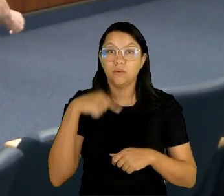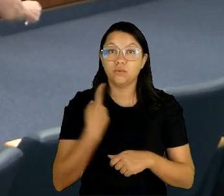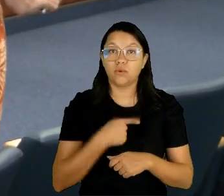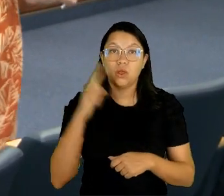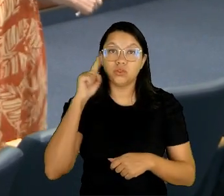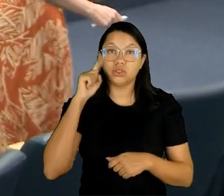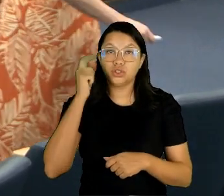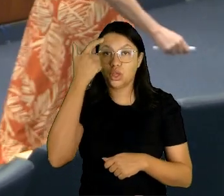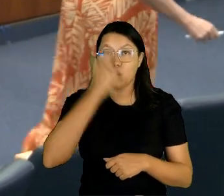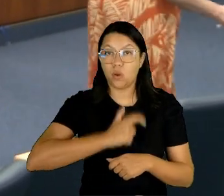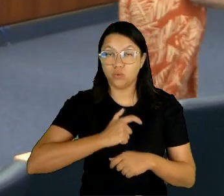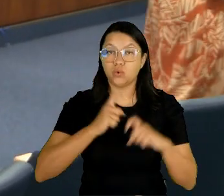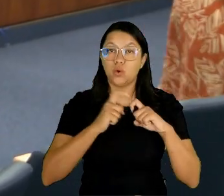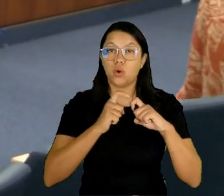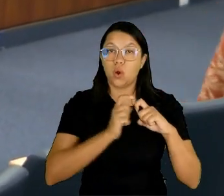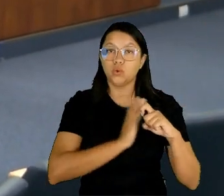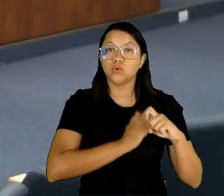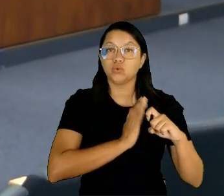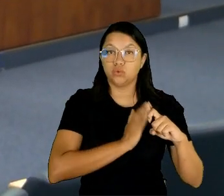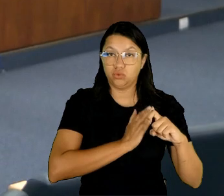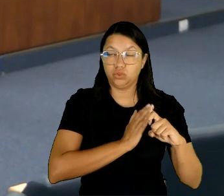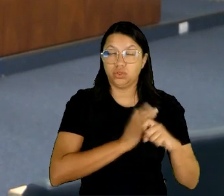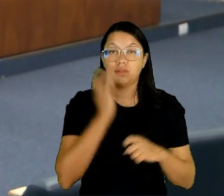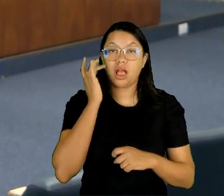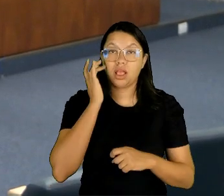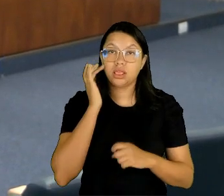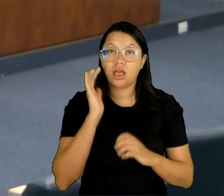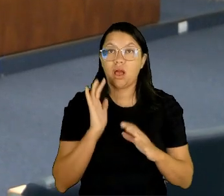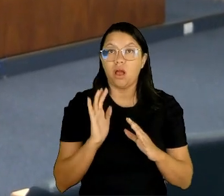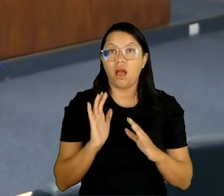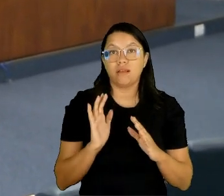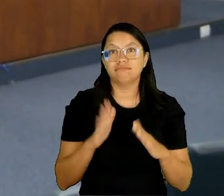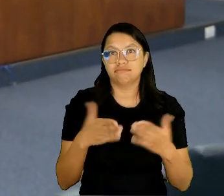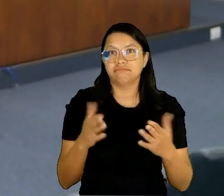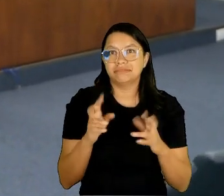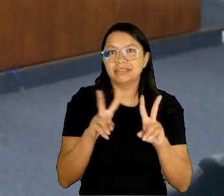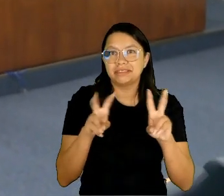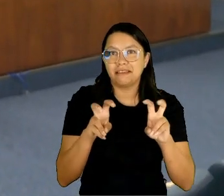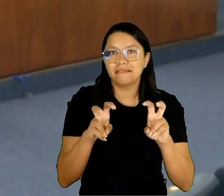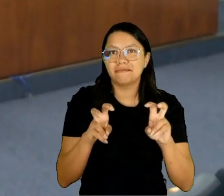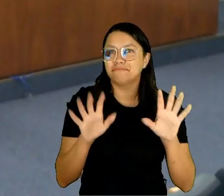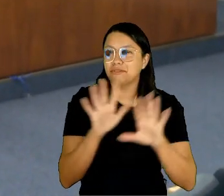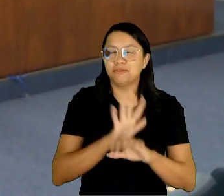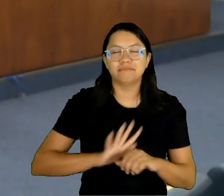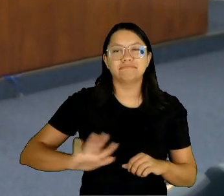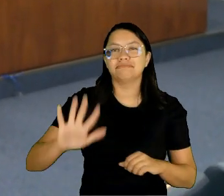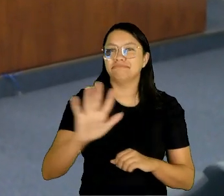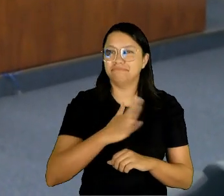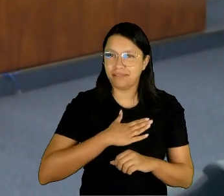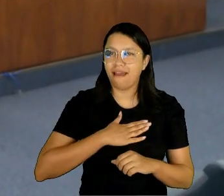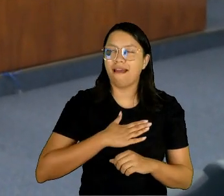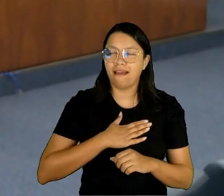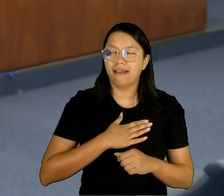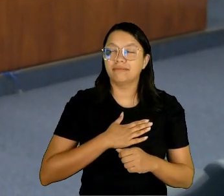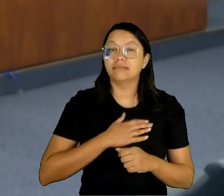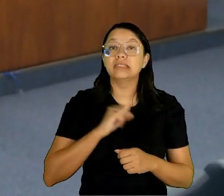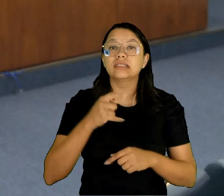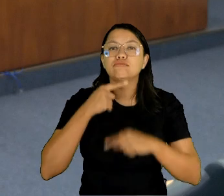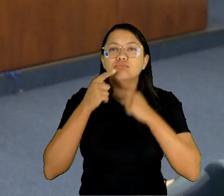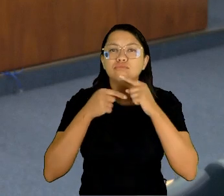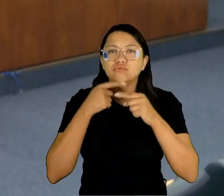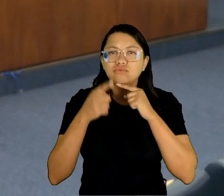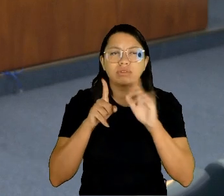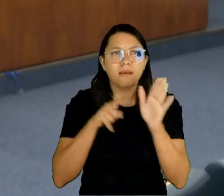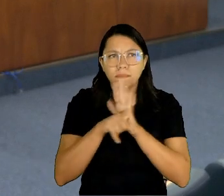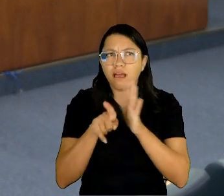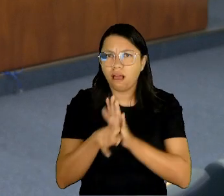nosso dia a dia, né? Eu sou cardiologista, então acho que esse tema fica bem diretamente com a minha área de atuação. E se vocês tiverem